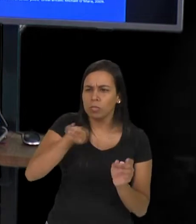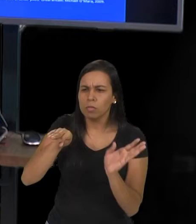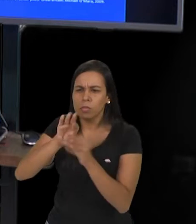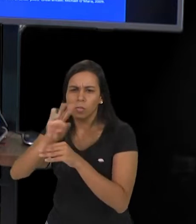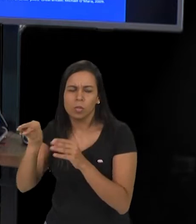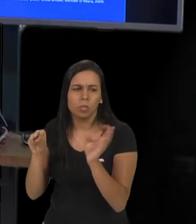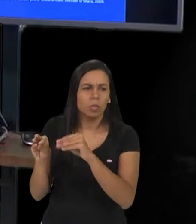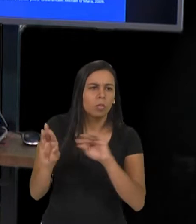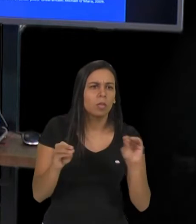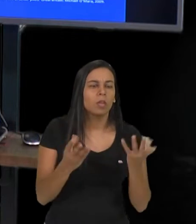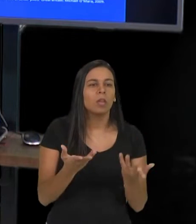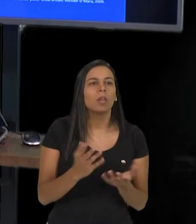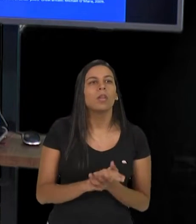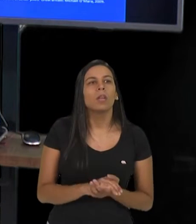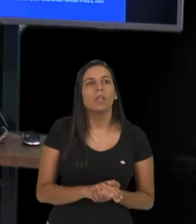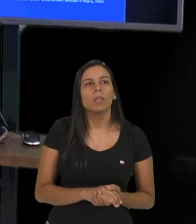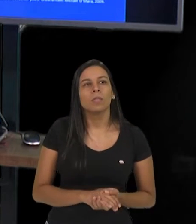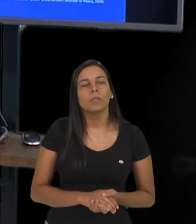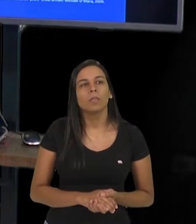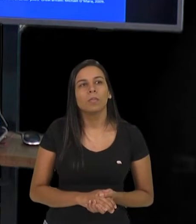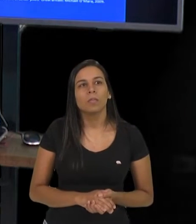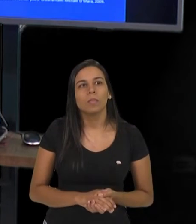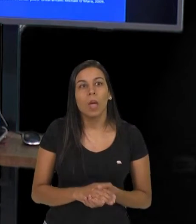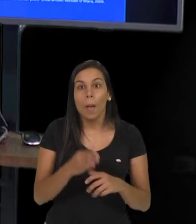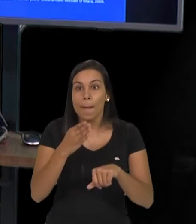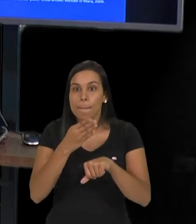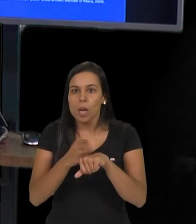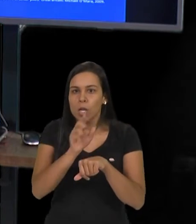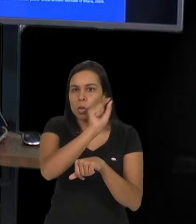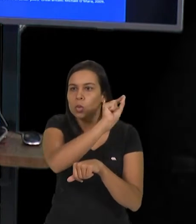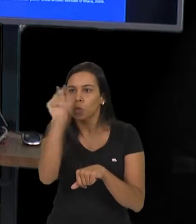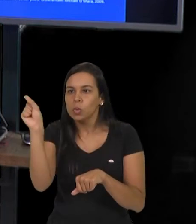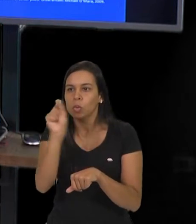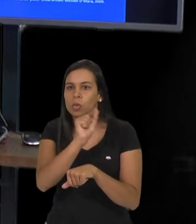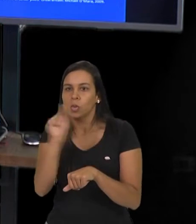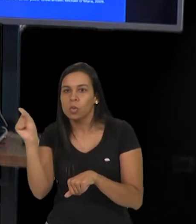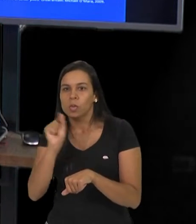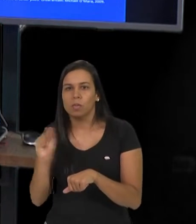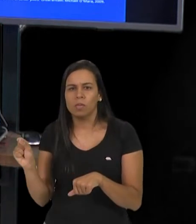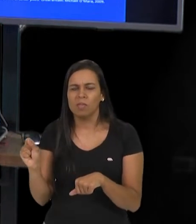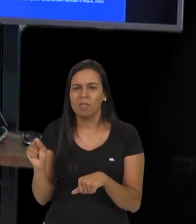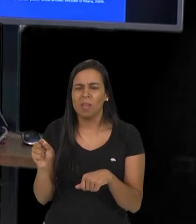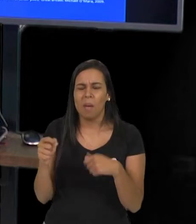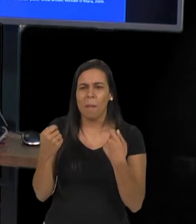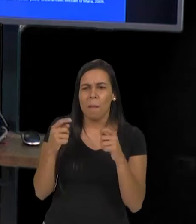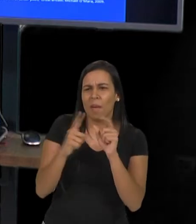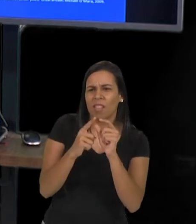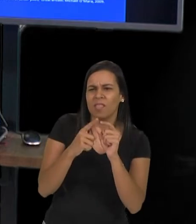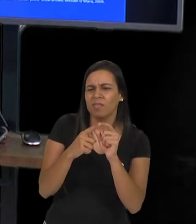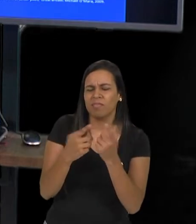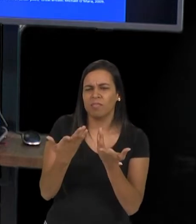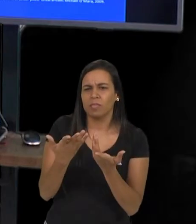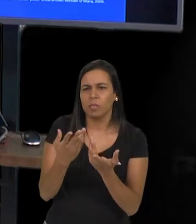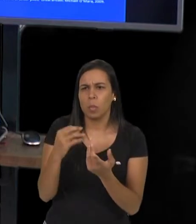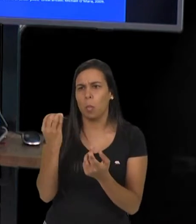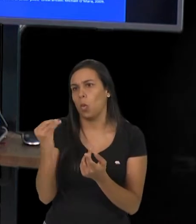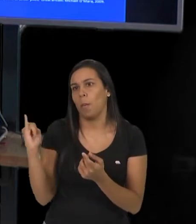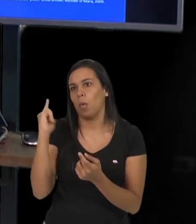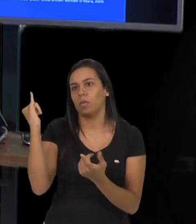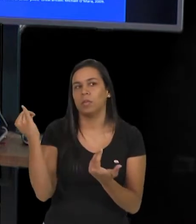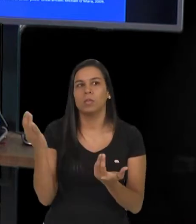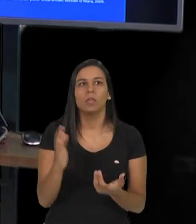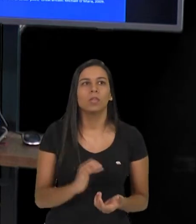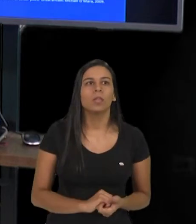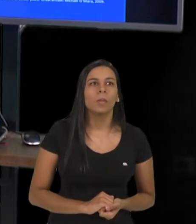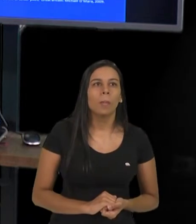Aí, ó, foi o que eu fiz. O que está em branco, riscadinho, são palavras que não vão interessar a gente. Por exemplo, a primeira parte de tudo ali.